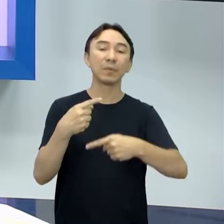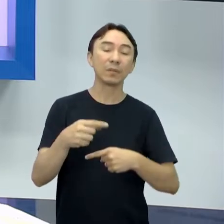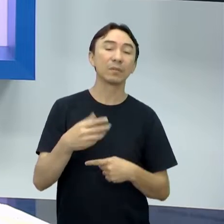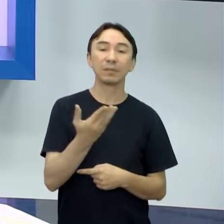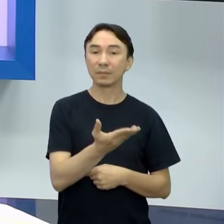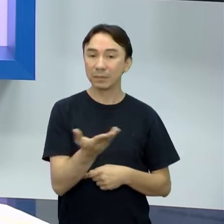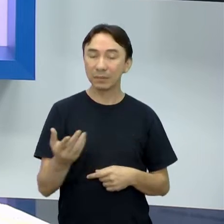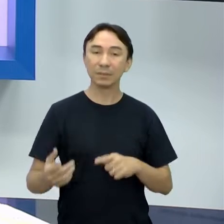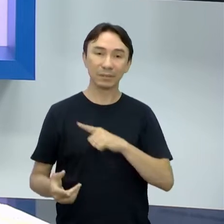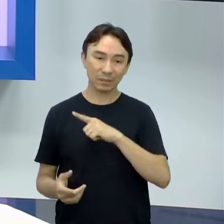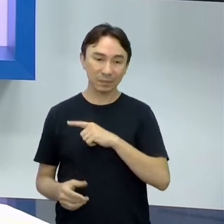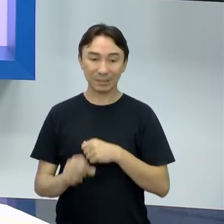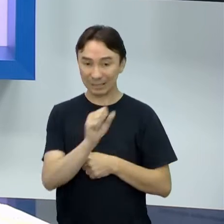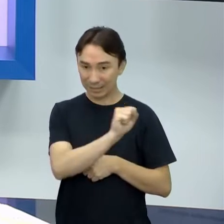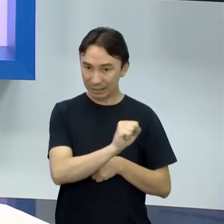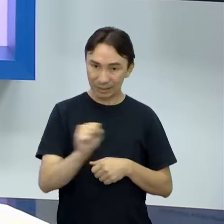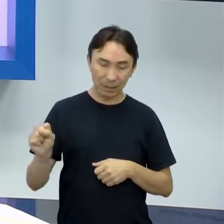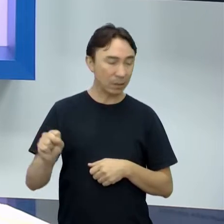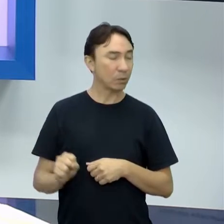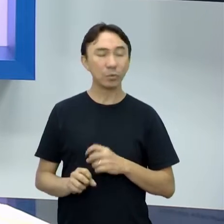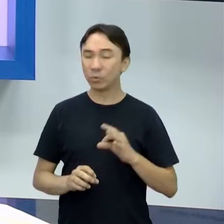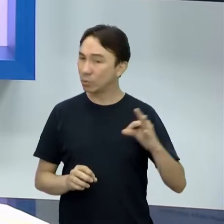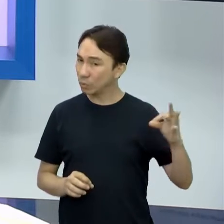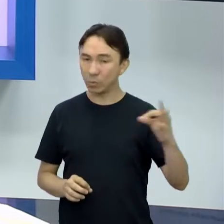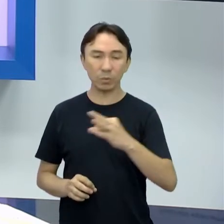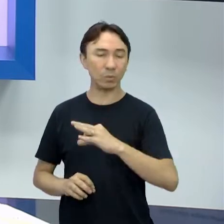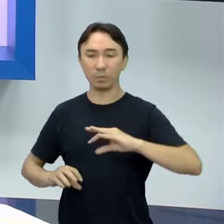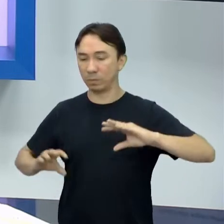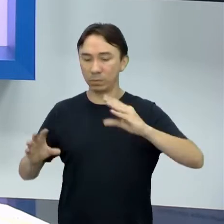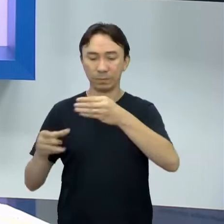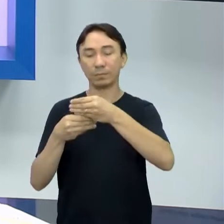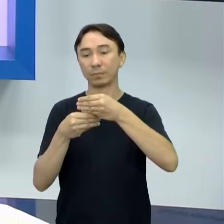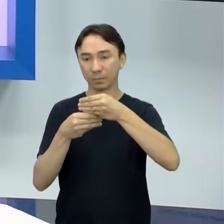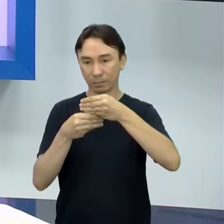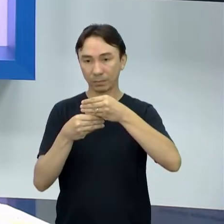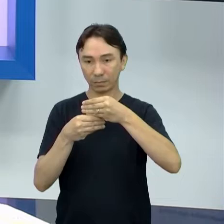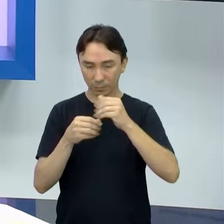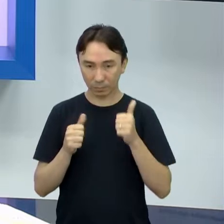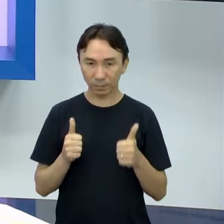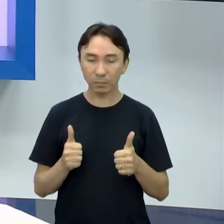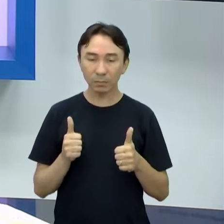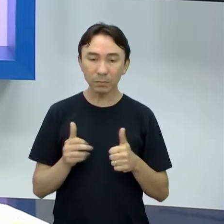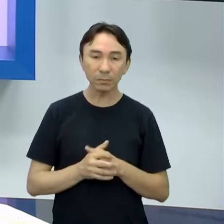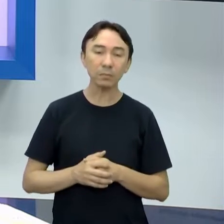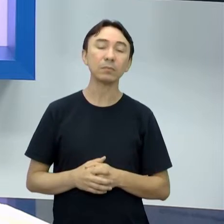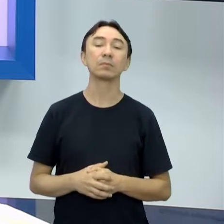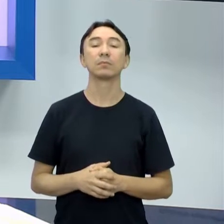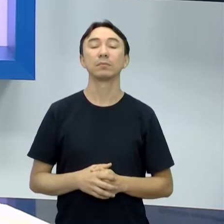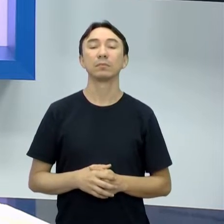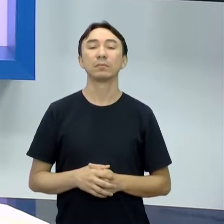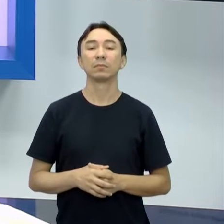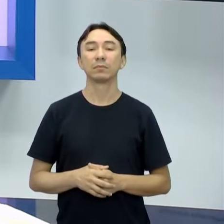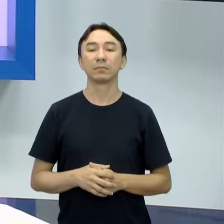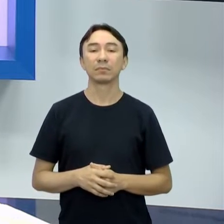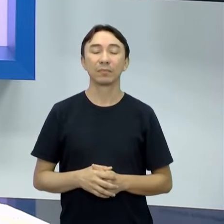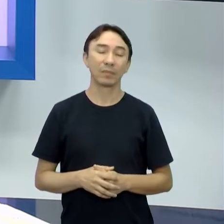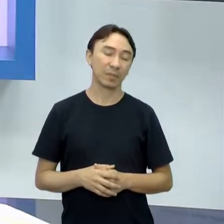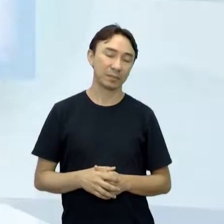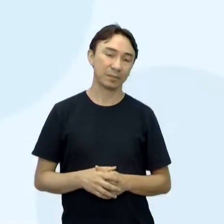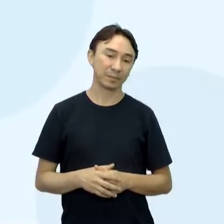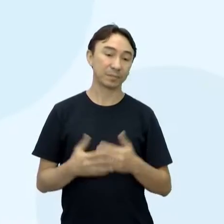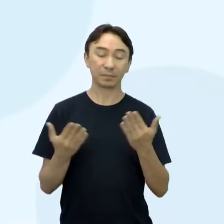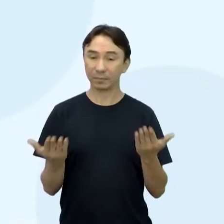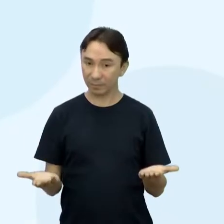do nosso semestre. Então vamos lá, compartilhando informações e observações, né? Visto